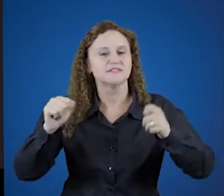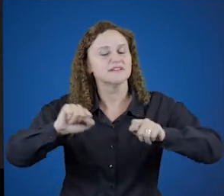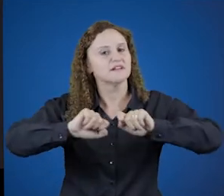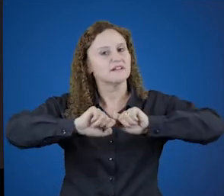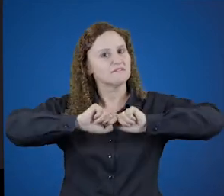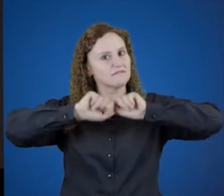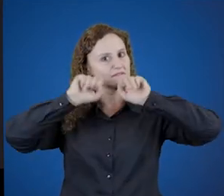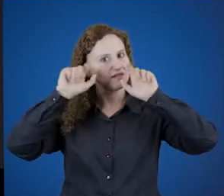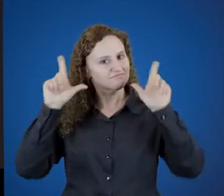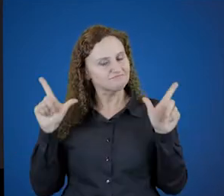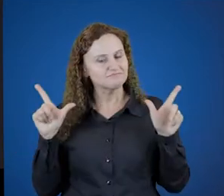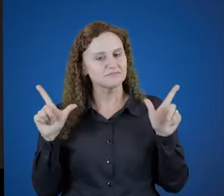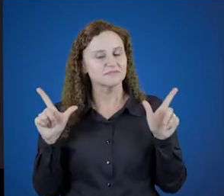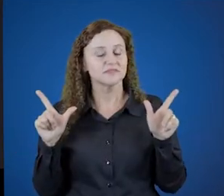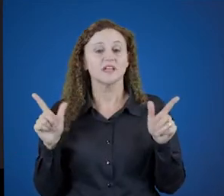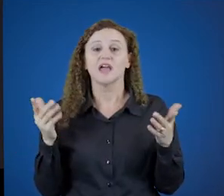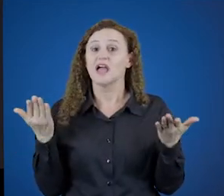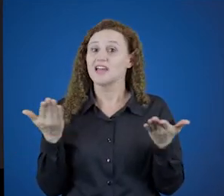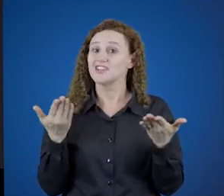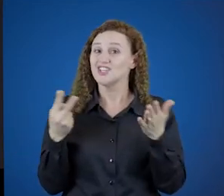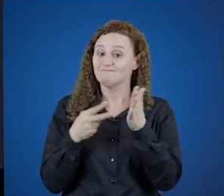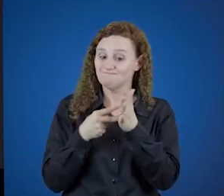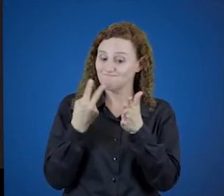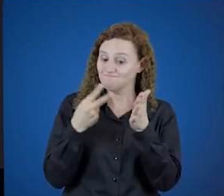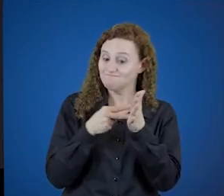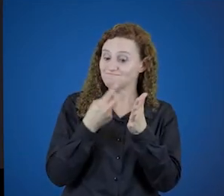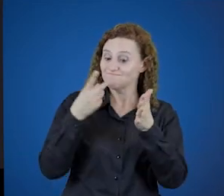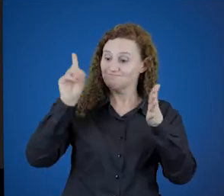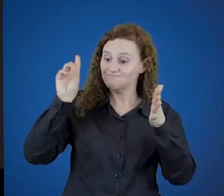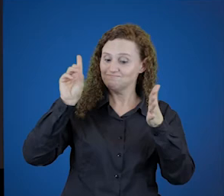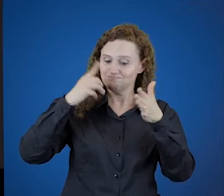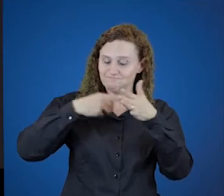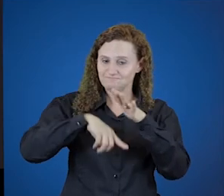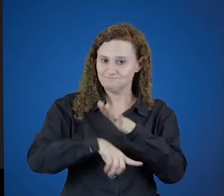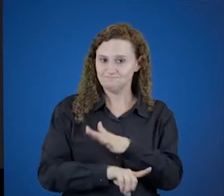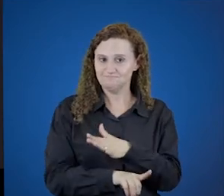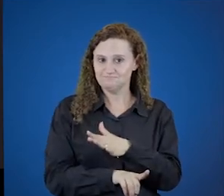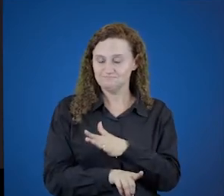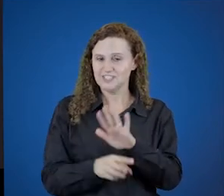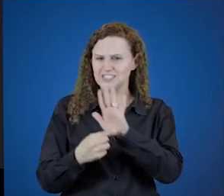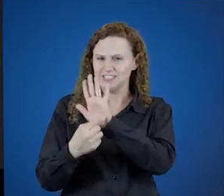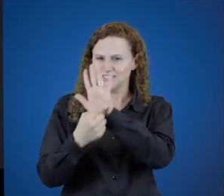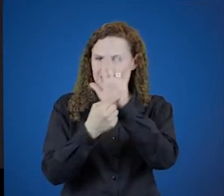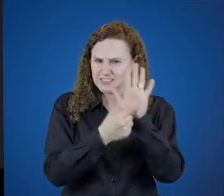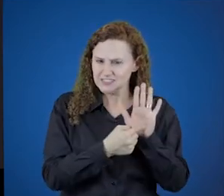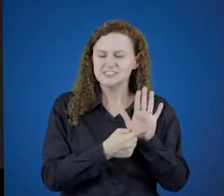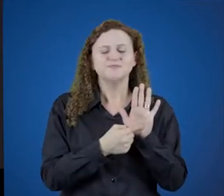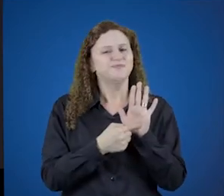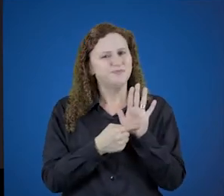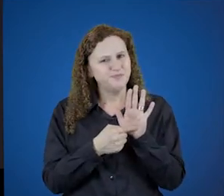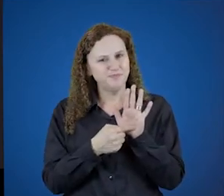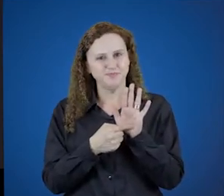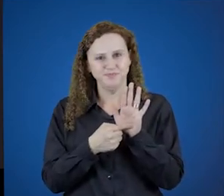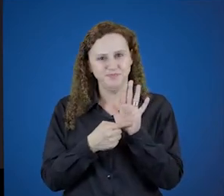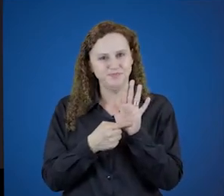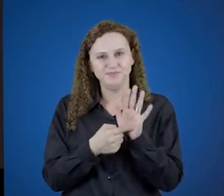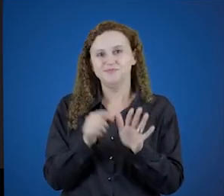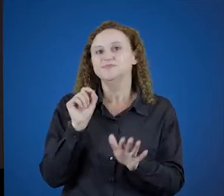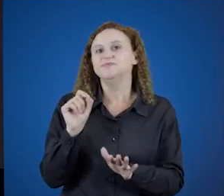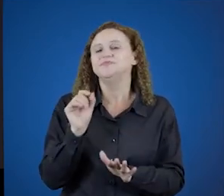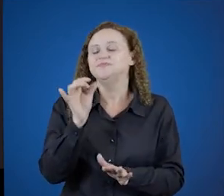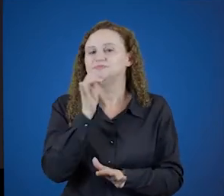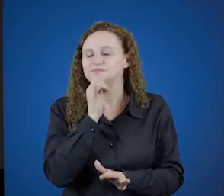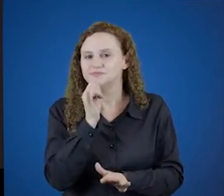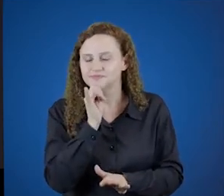precisava ficar bem compreendida na dois ela já apresenta algumas exceções